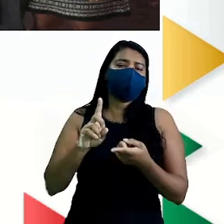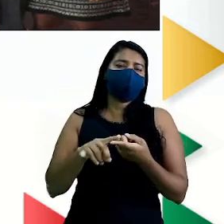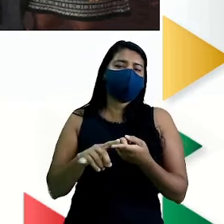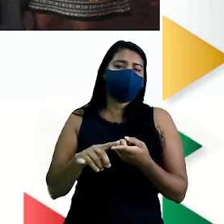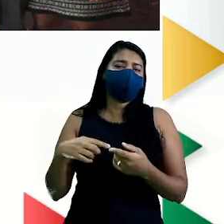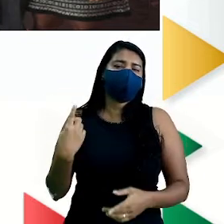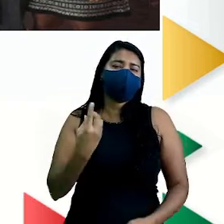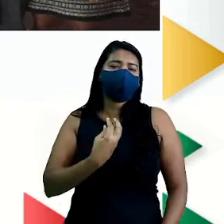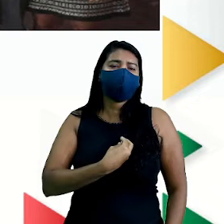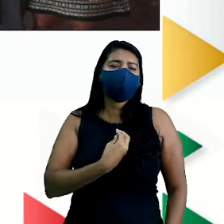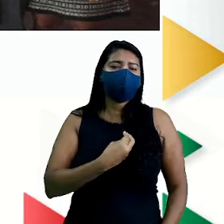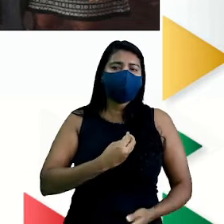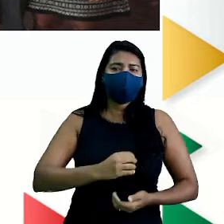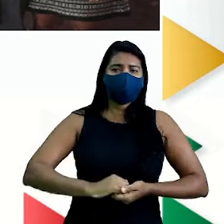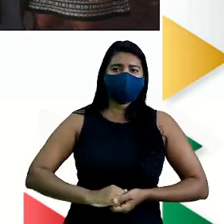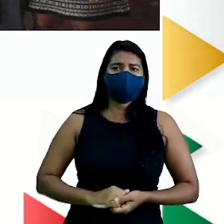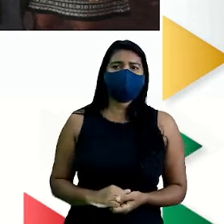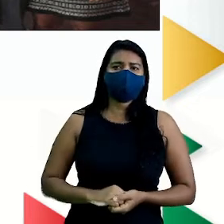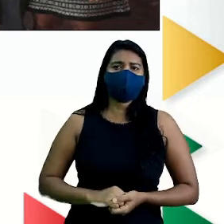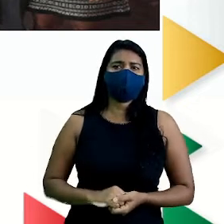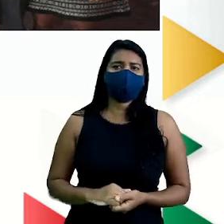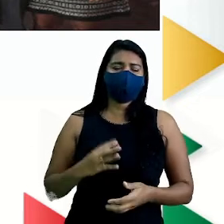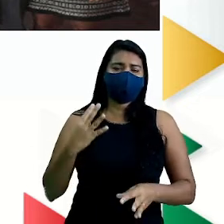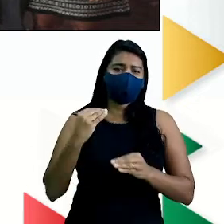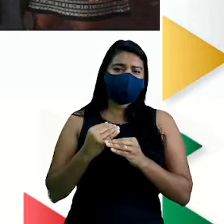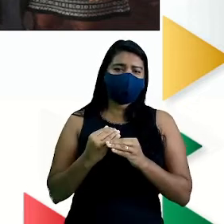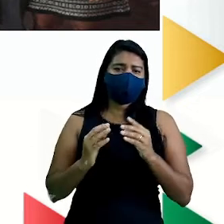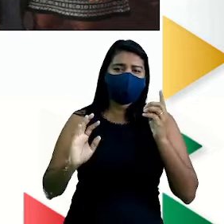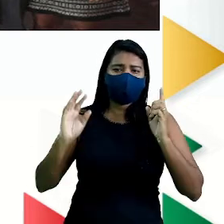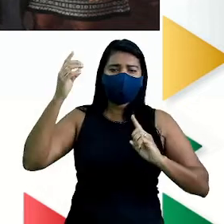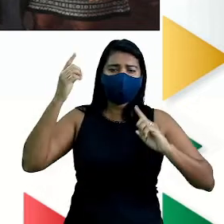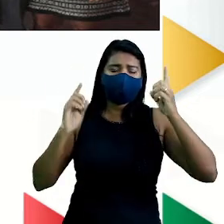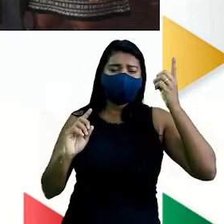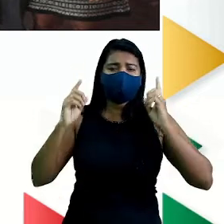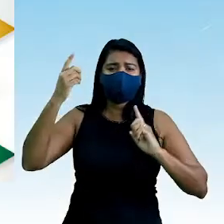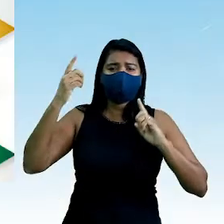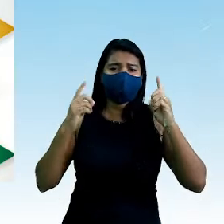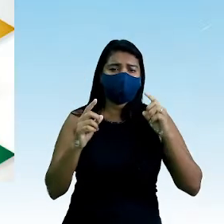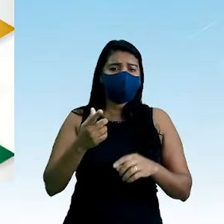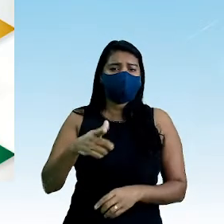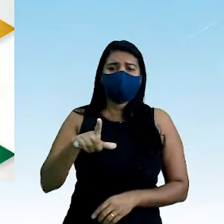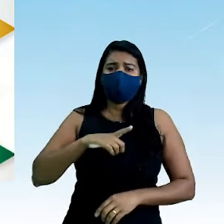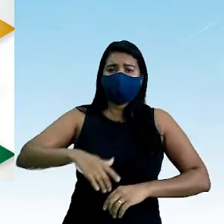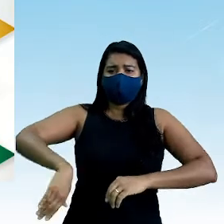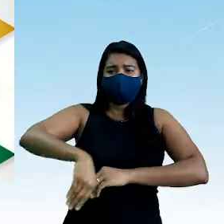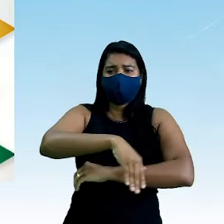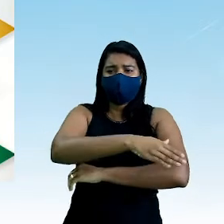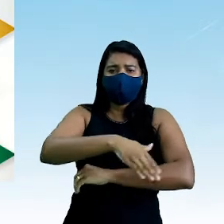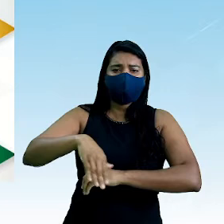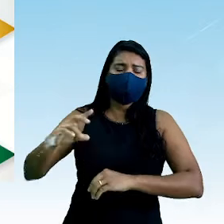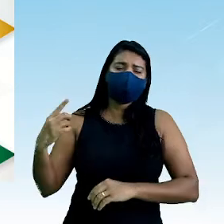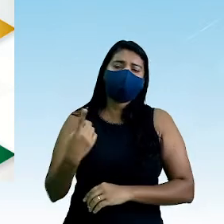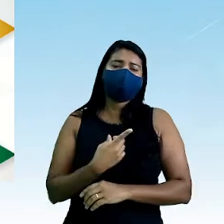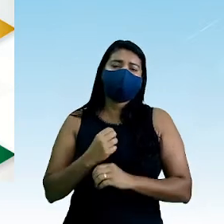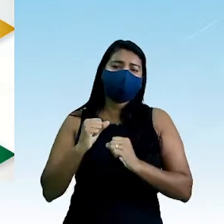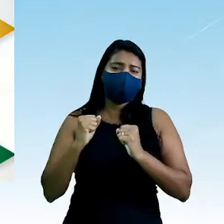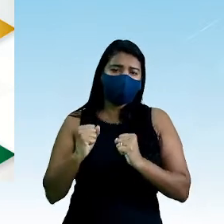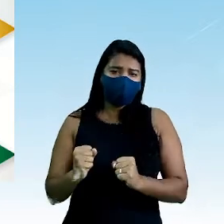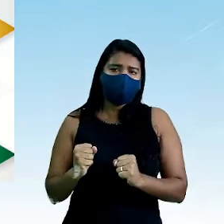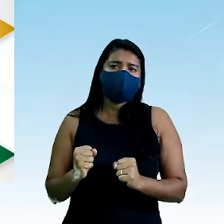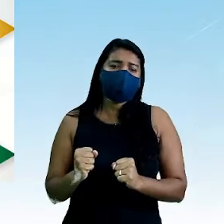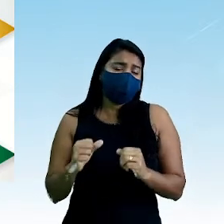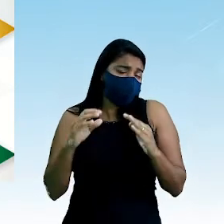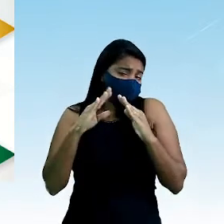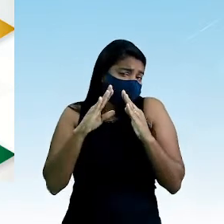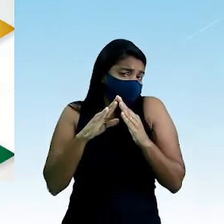diversidade. Então, né, a gente já está pertinho da época do carnaval, né, não vai ter carnaval de rua, mas a gente pode, né, em